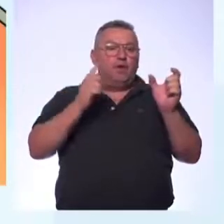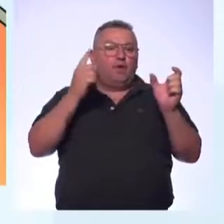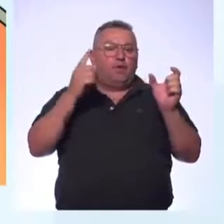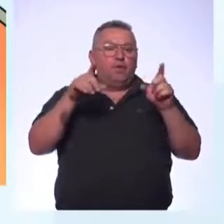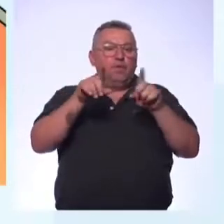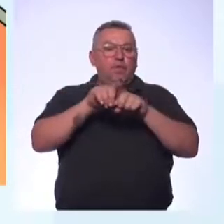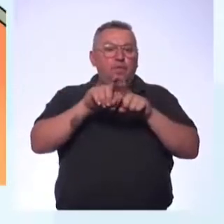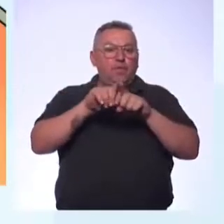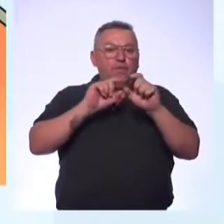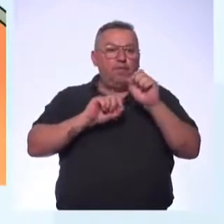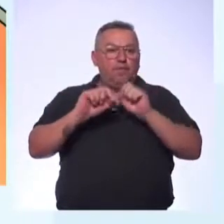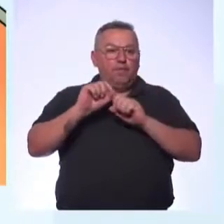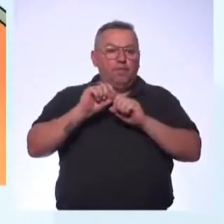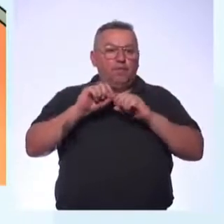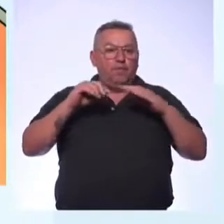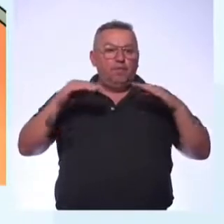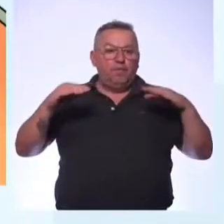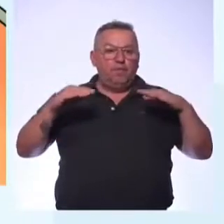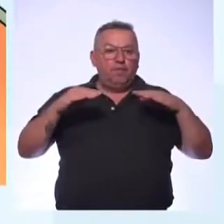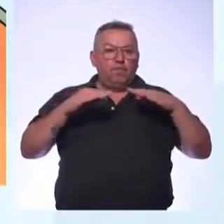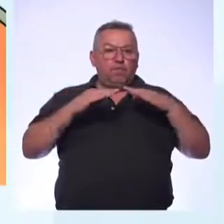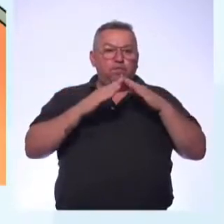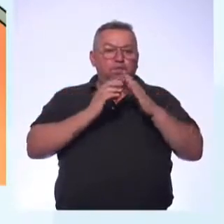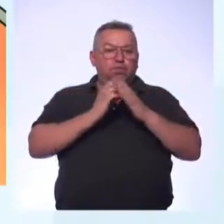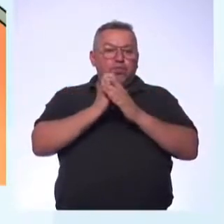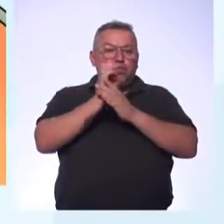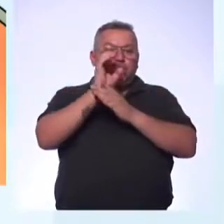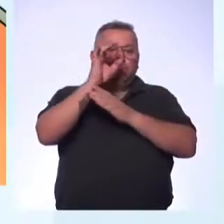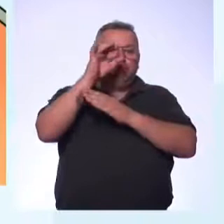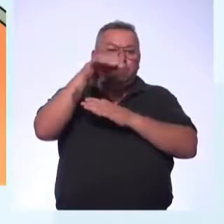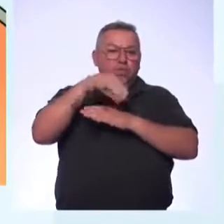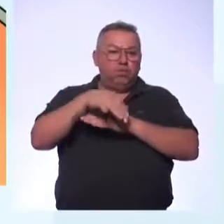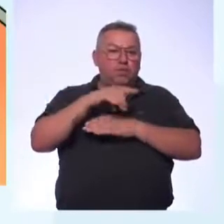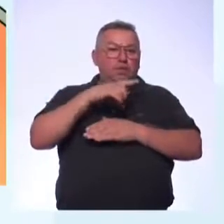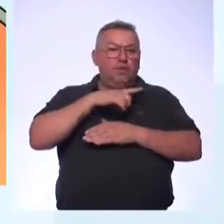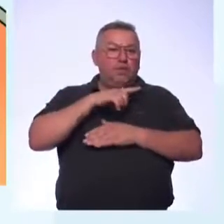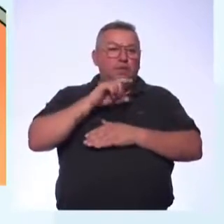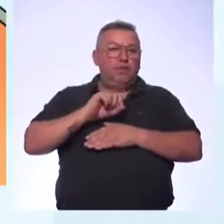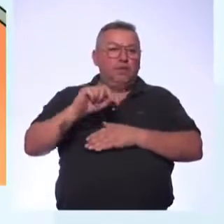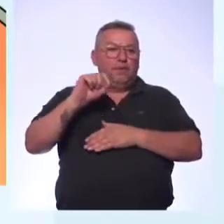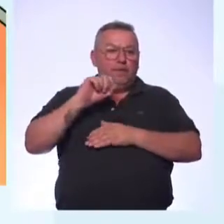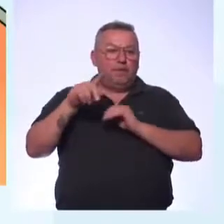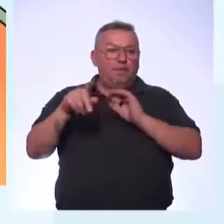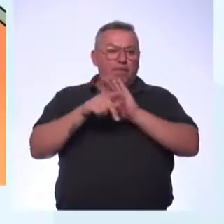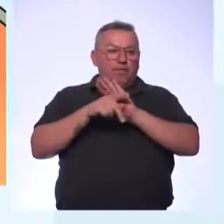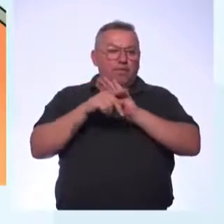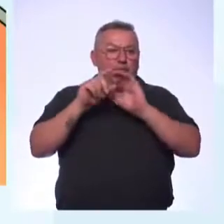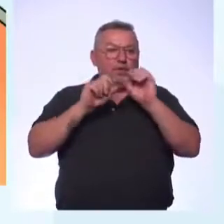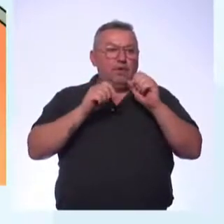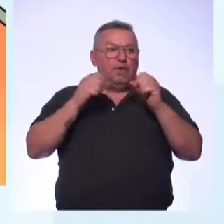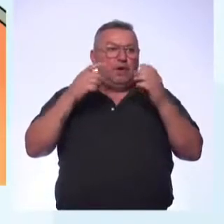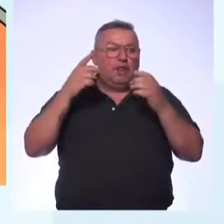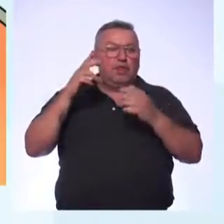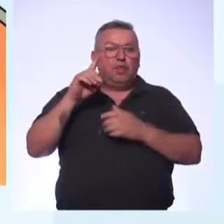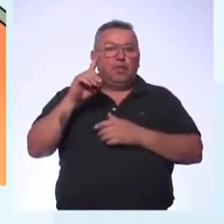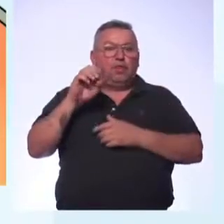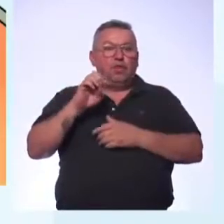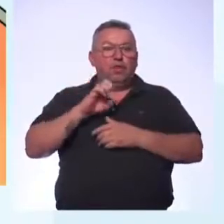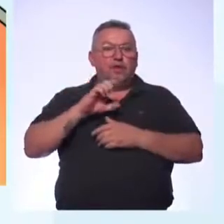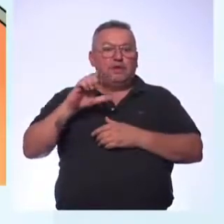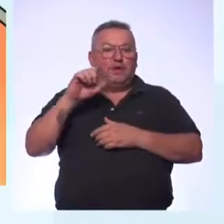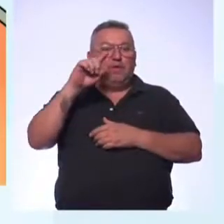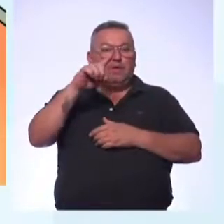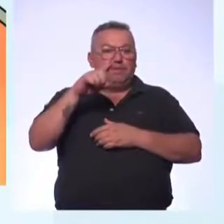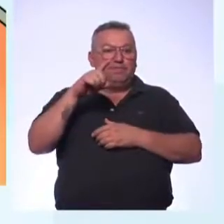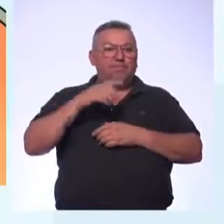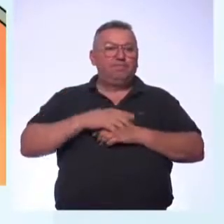aí a questão do vulcanismo. Isso aí é uma região que costuma ser as dorsais, né? Tanto a dorsal mesoatlântica